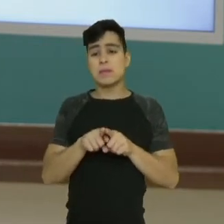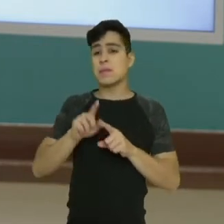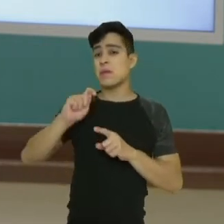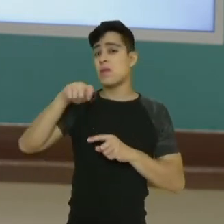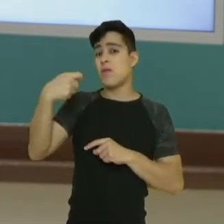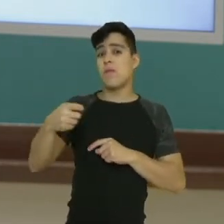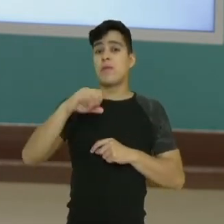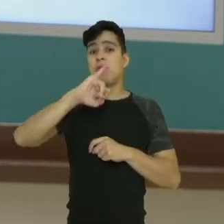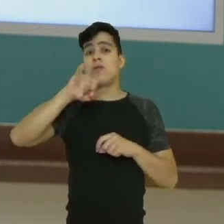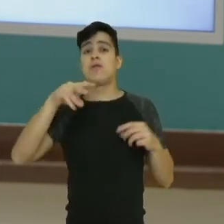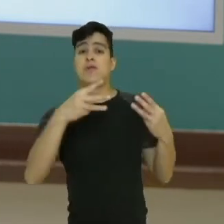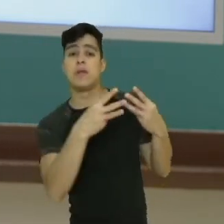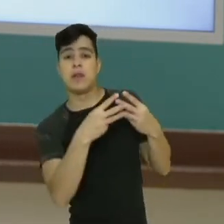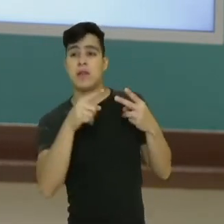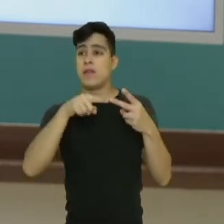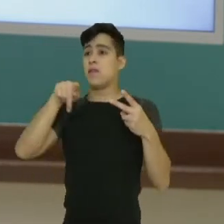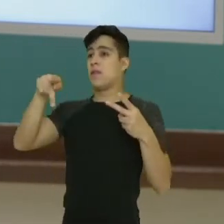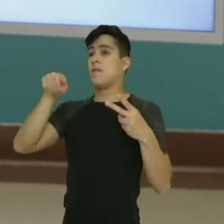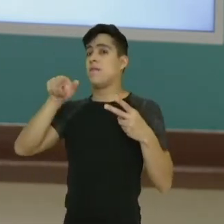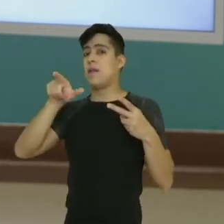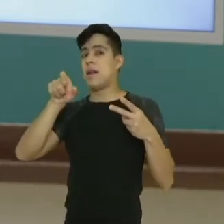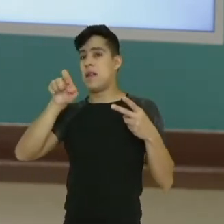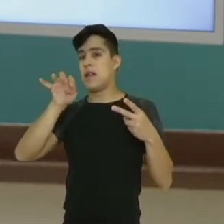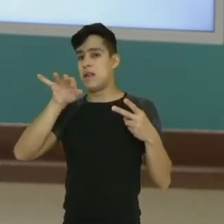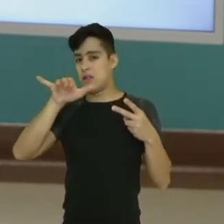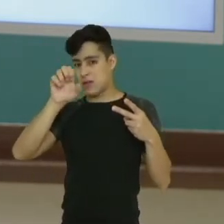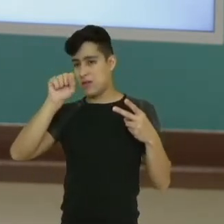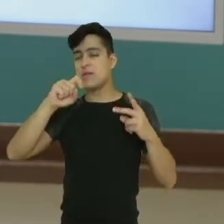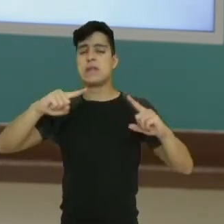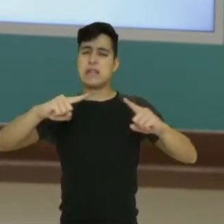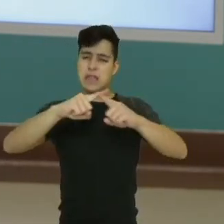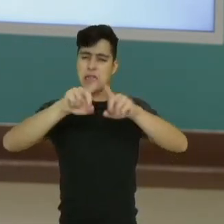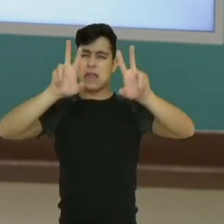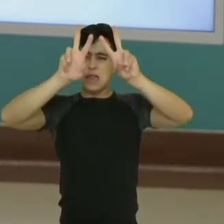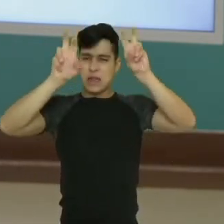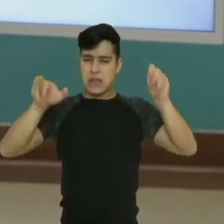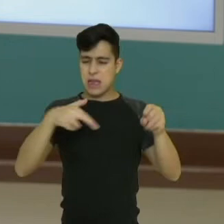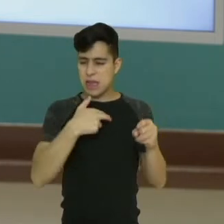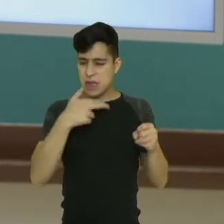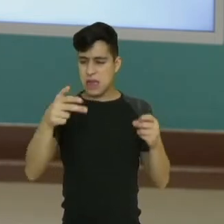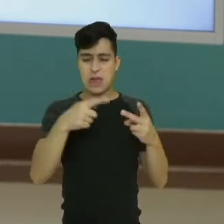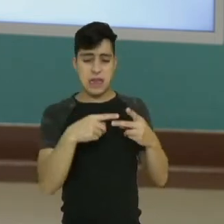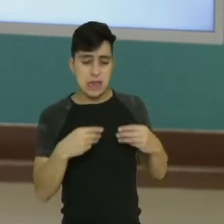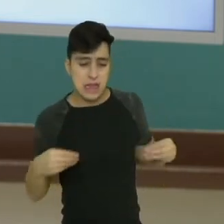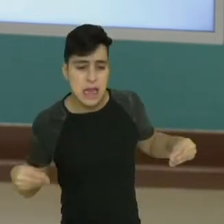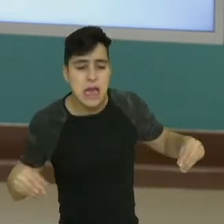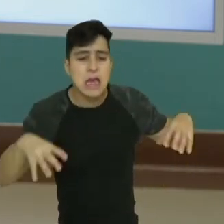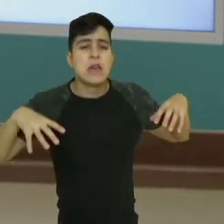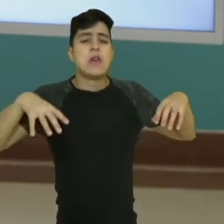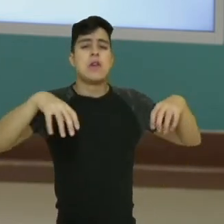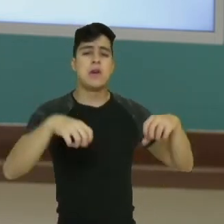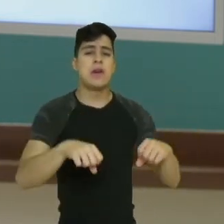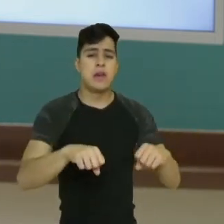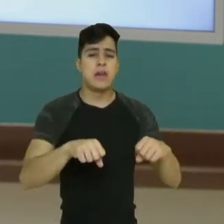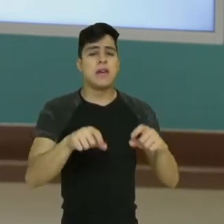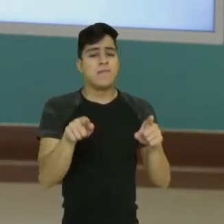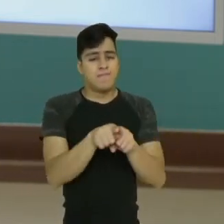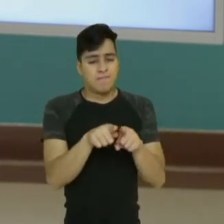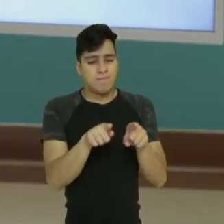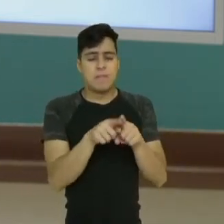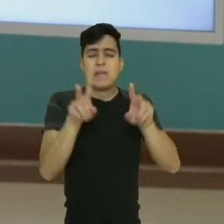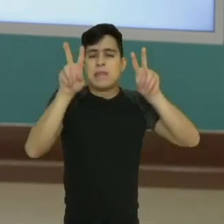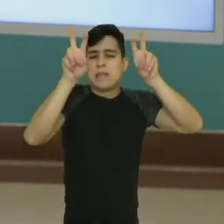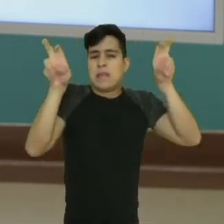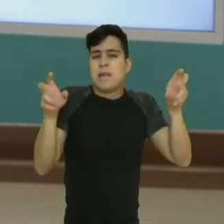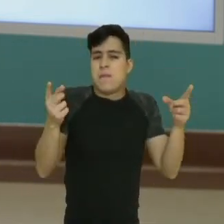e dos palestinos atualmente, né? Não é só por questão religiosa, mas também por questão de conflito de território, conflitos aí econômicos,